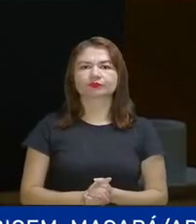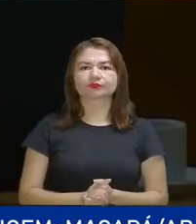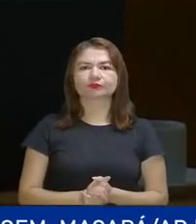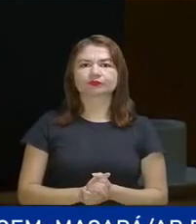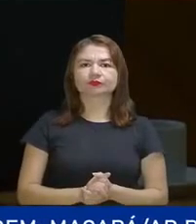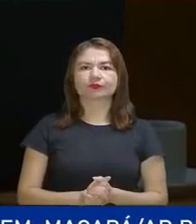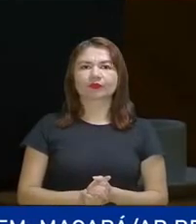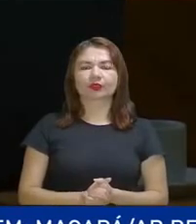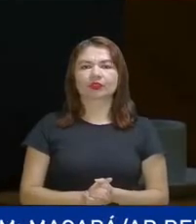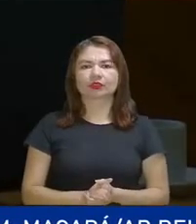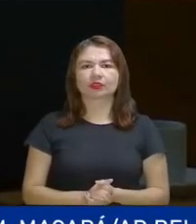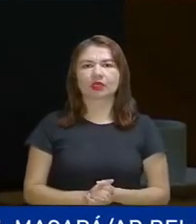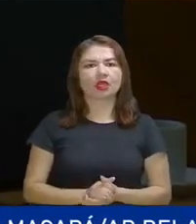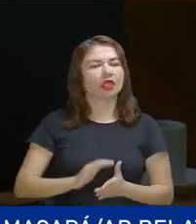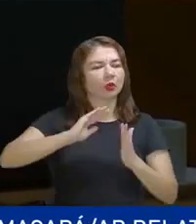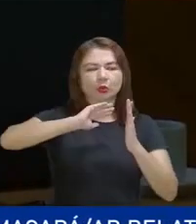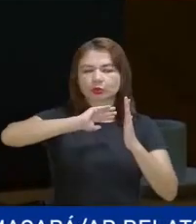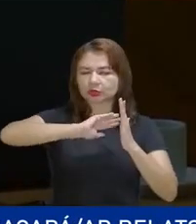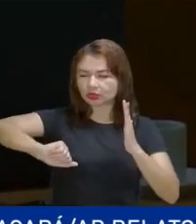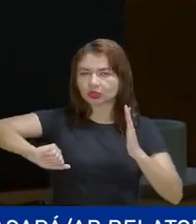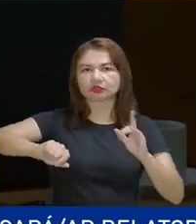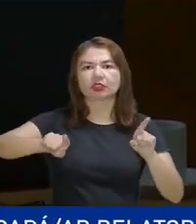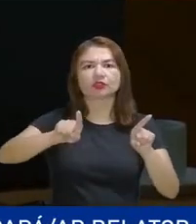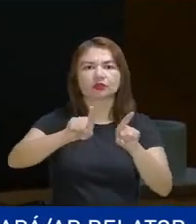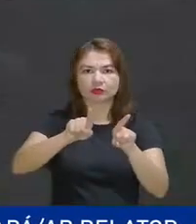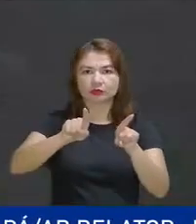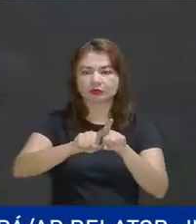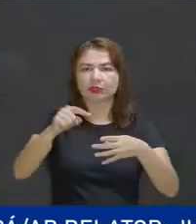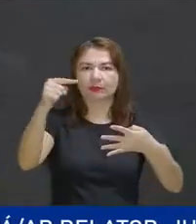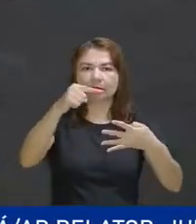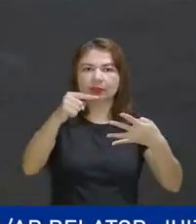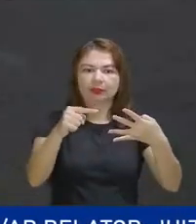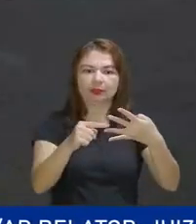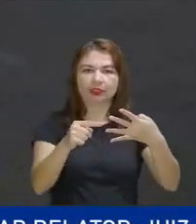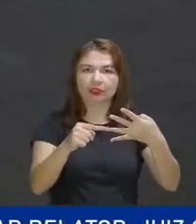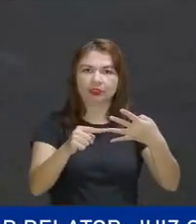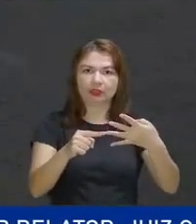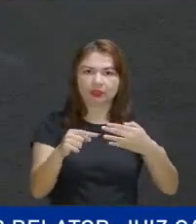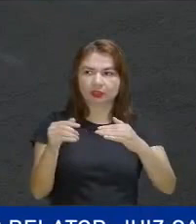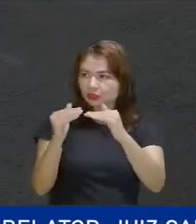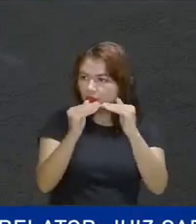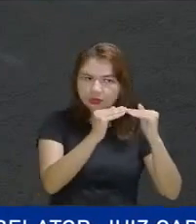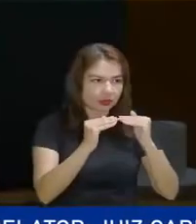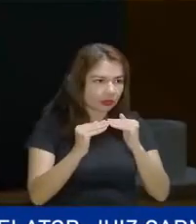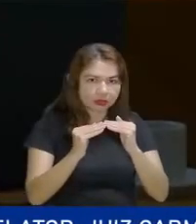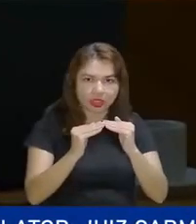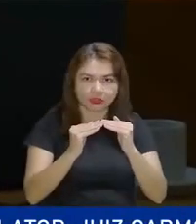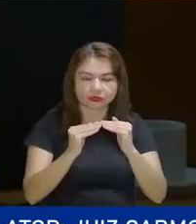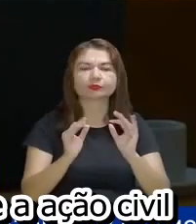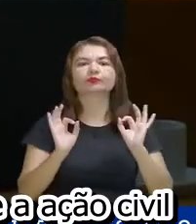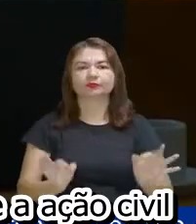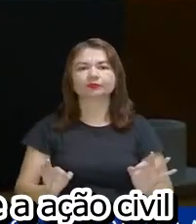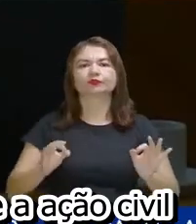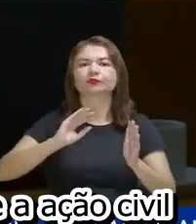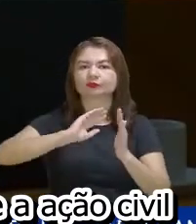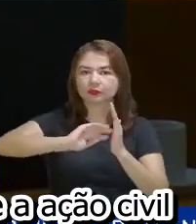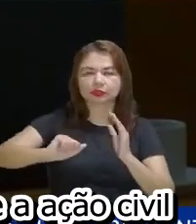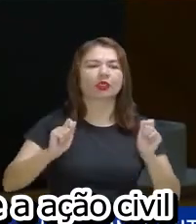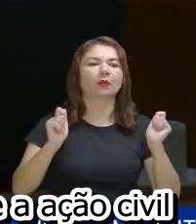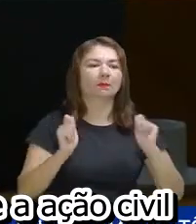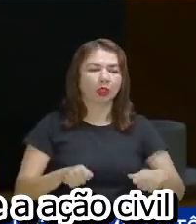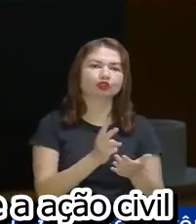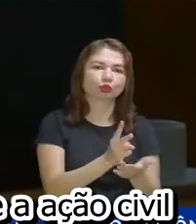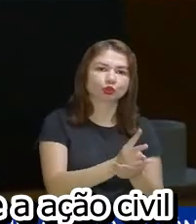64/90. Por isso, estou rejeitando mais esta. Estão todos de acordo? Rejeitada, pode prosseguir. Alega-se